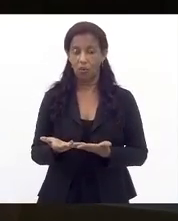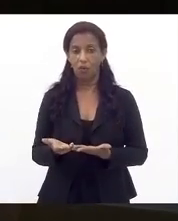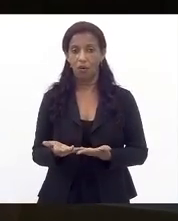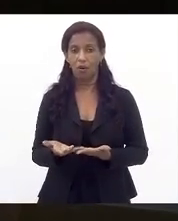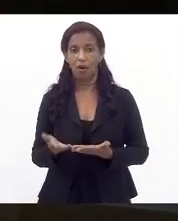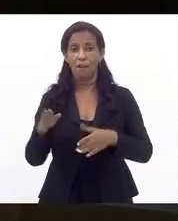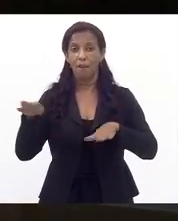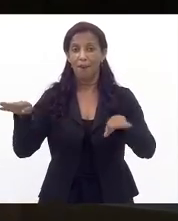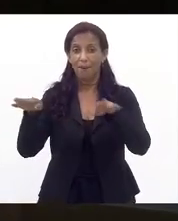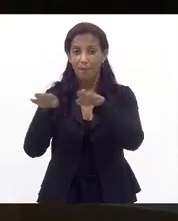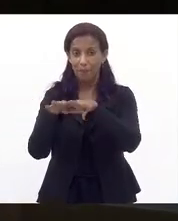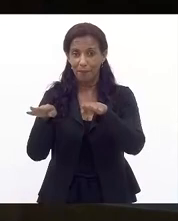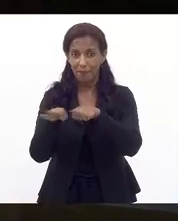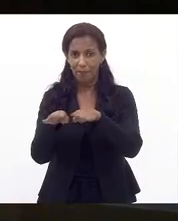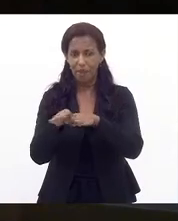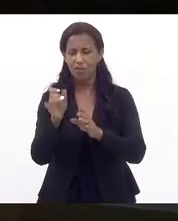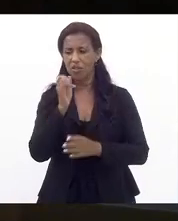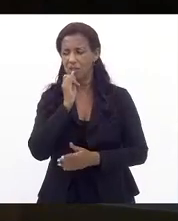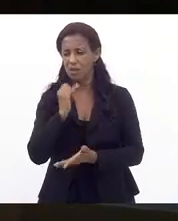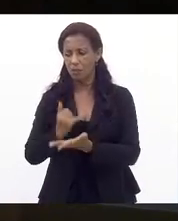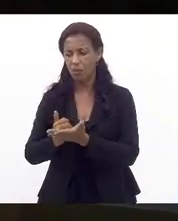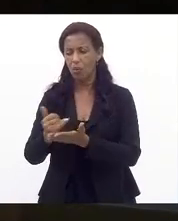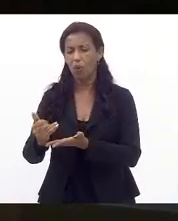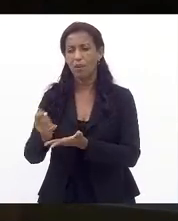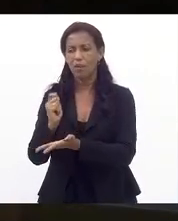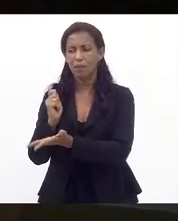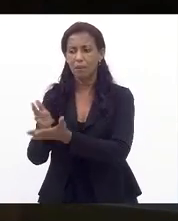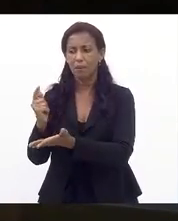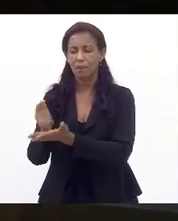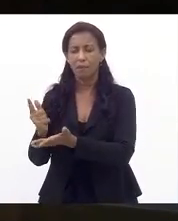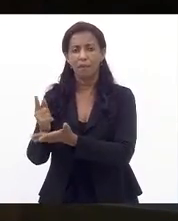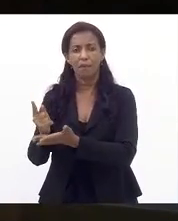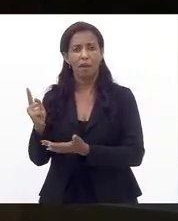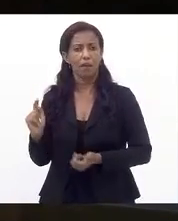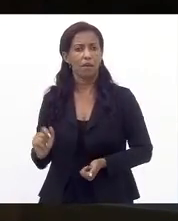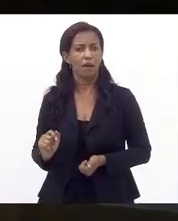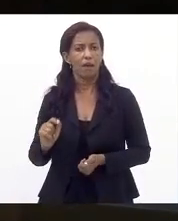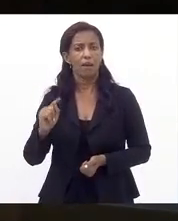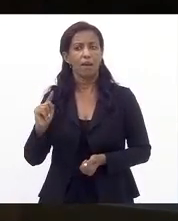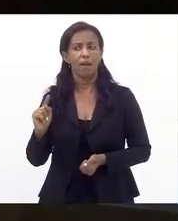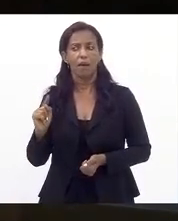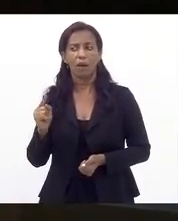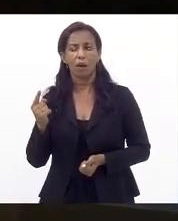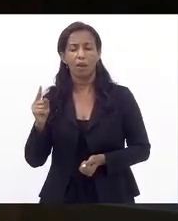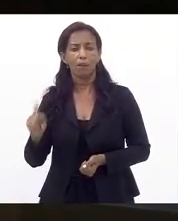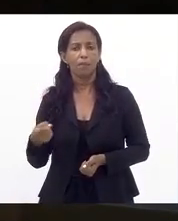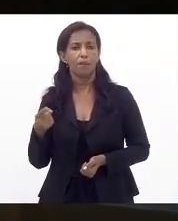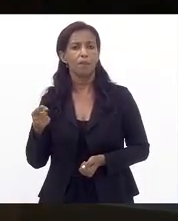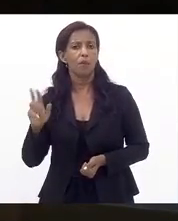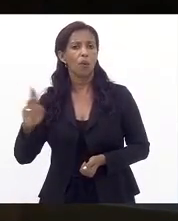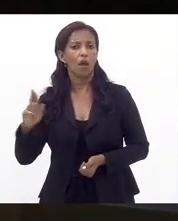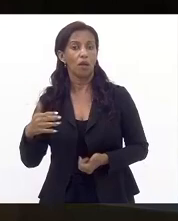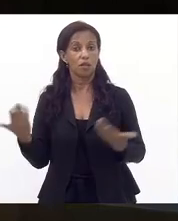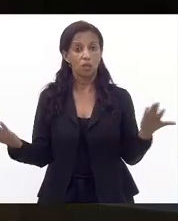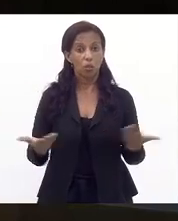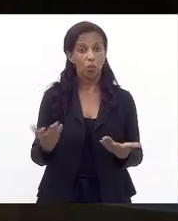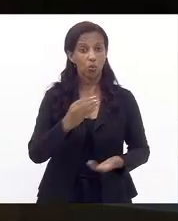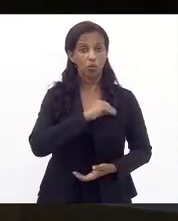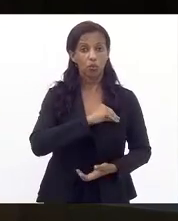efeito de média por exemplo eu começo lá contribuir sobre o salário mínimo e hoje estou ganhando 15.000